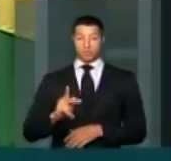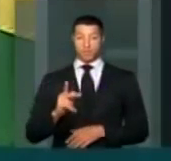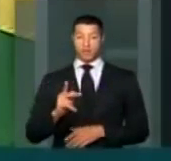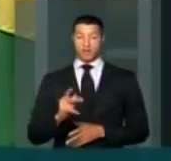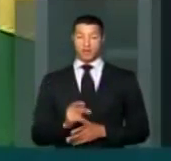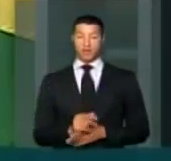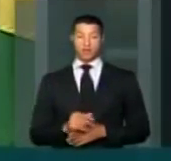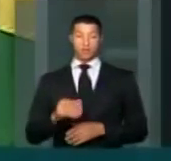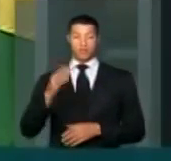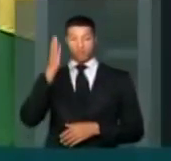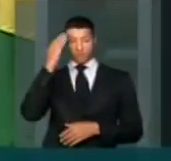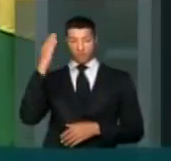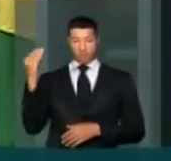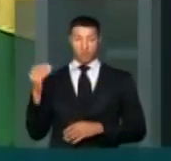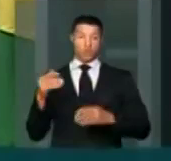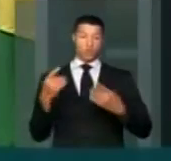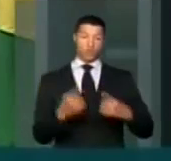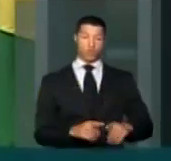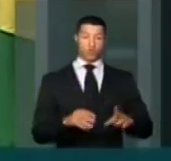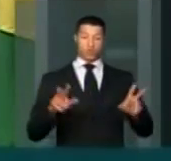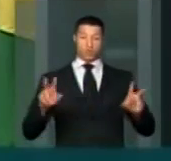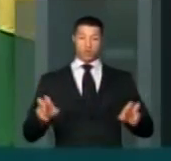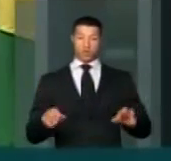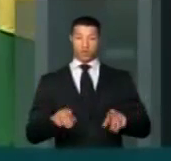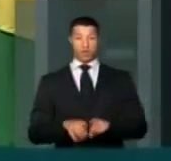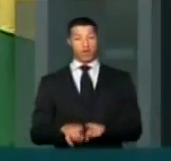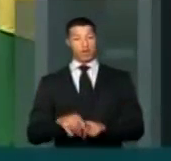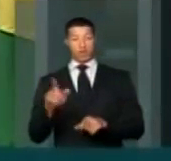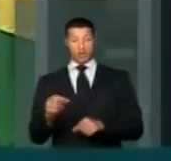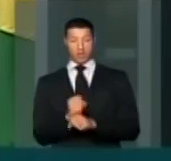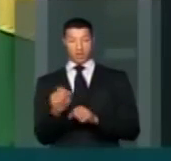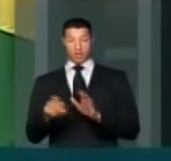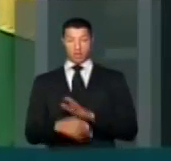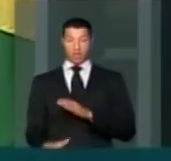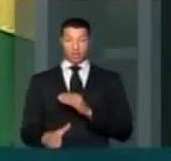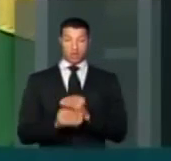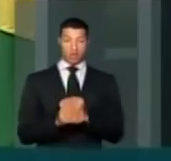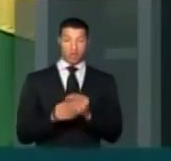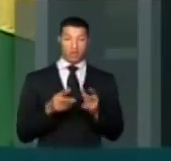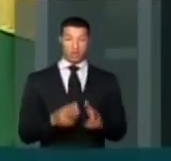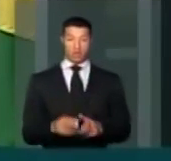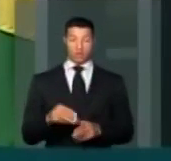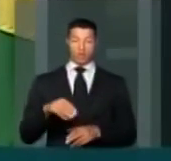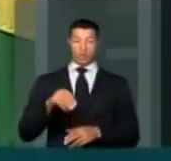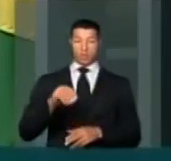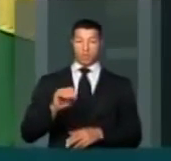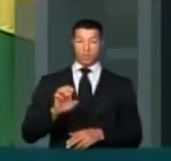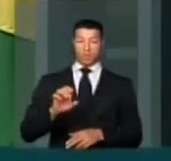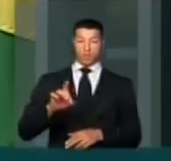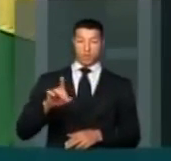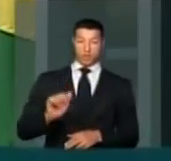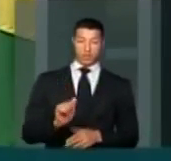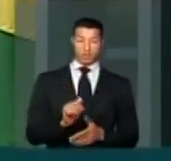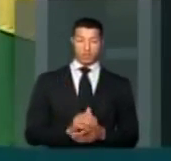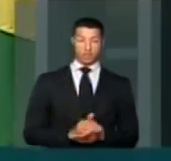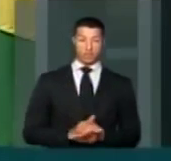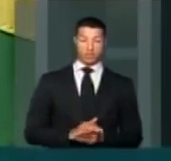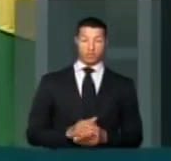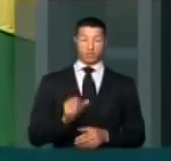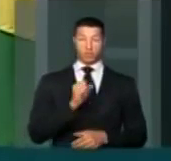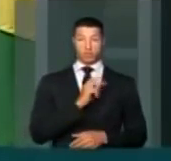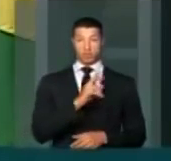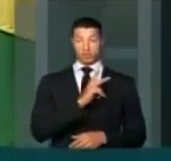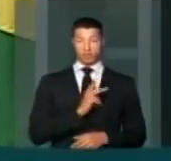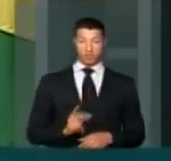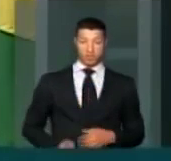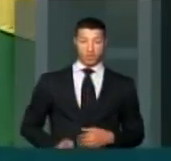provisória, os famosos contrabandos temáticos são a ela agregados como moeda de troca para sua aprovação. Senhor